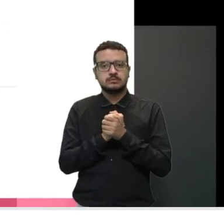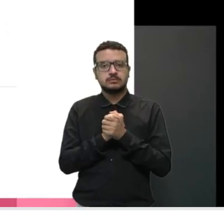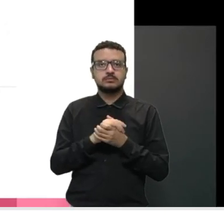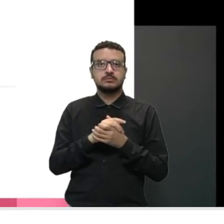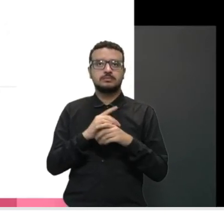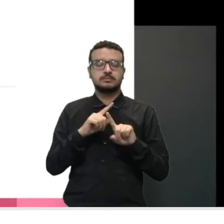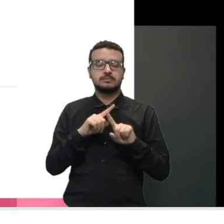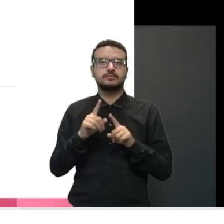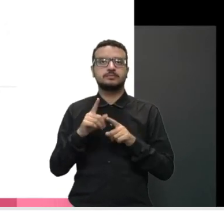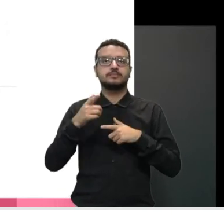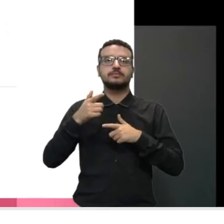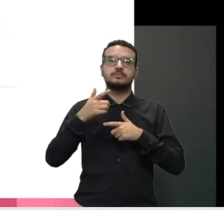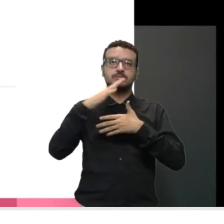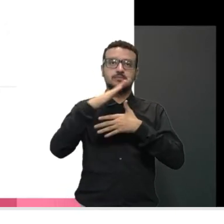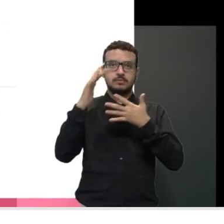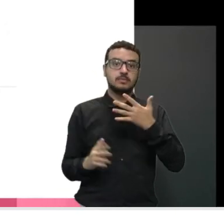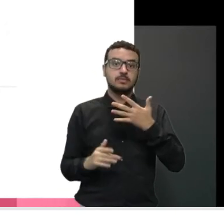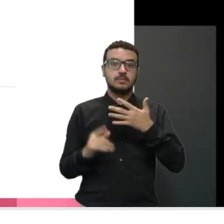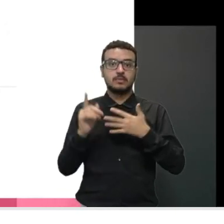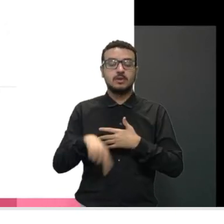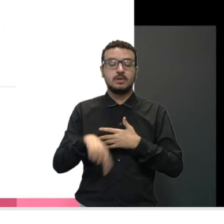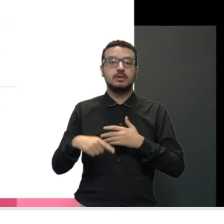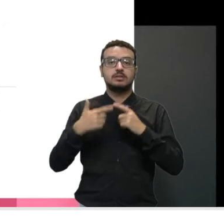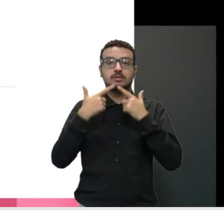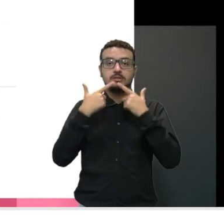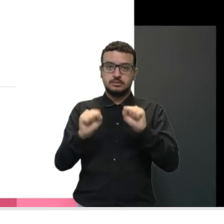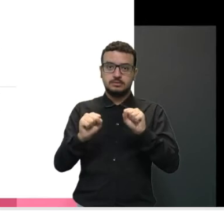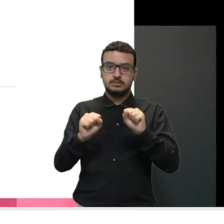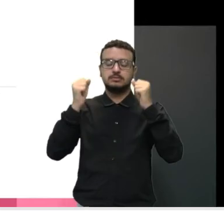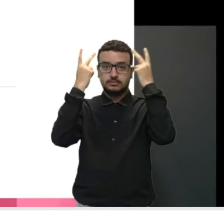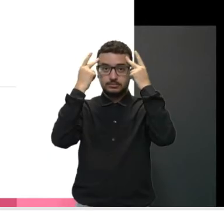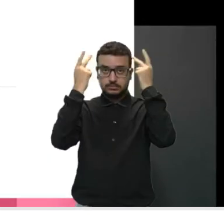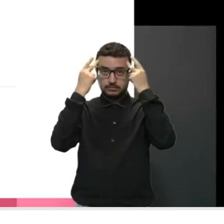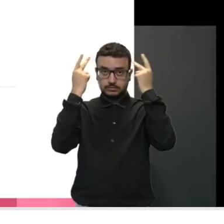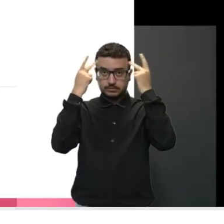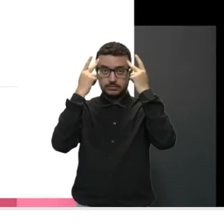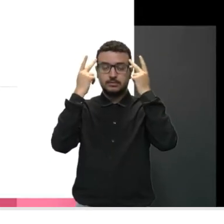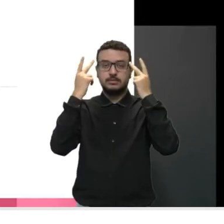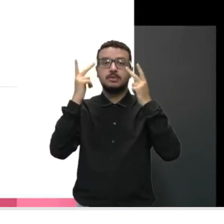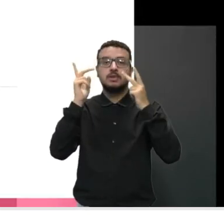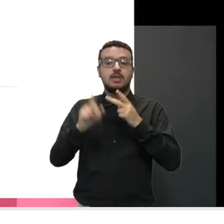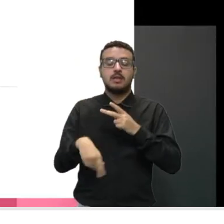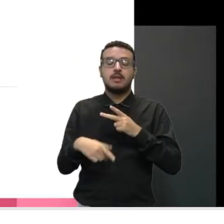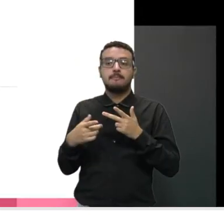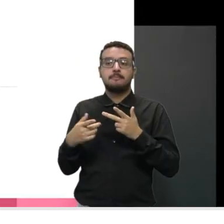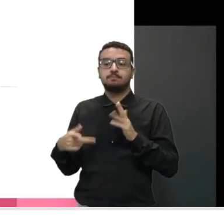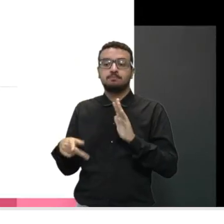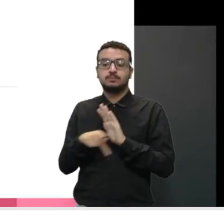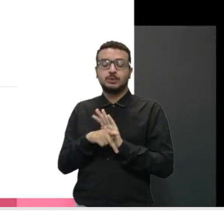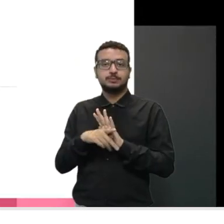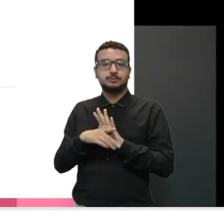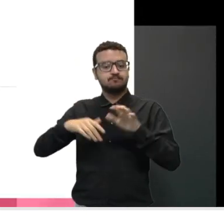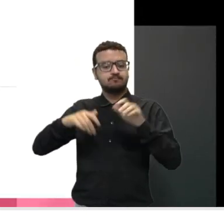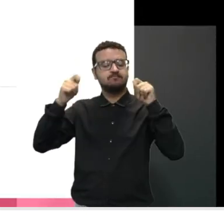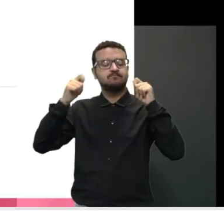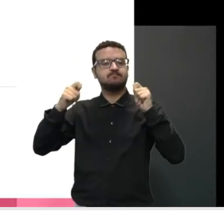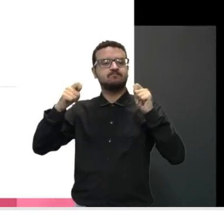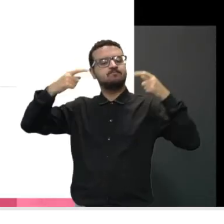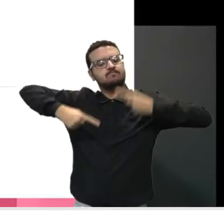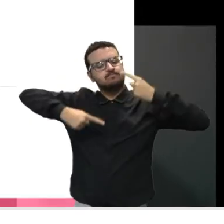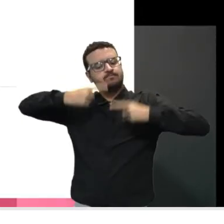surda. Então, identidade surda plena. A identidade surda híbrida são pessoas que ficaram surdas